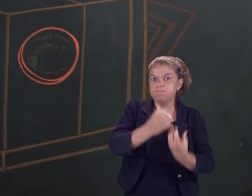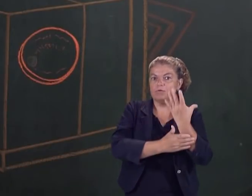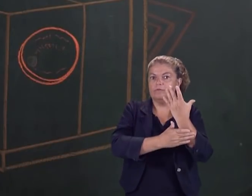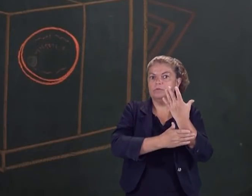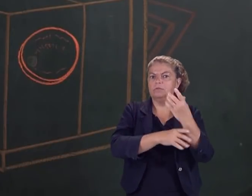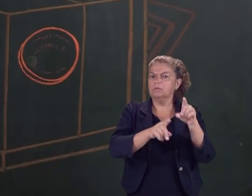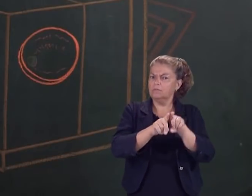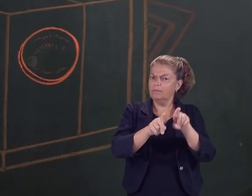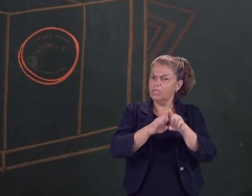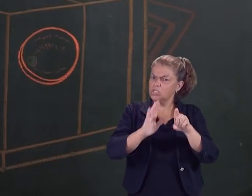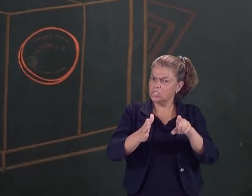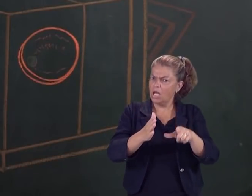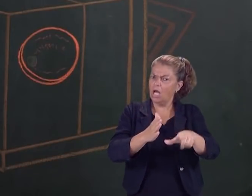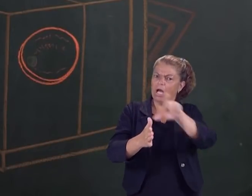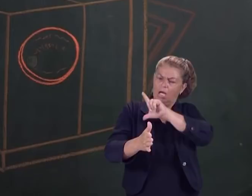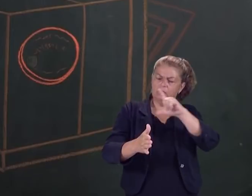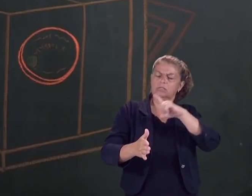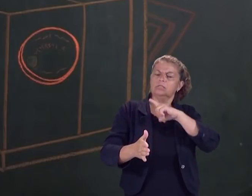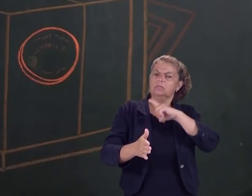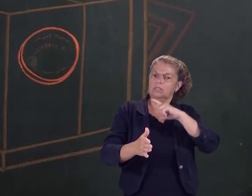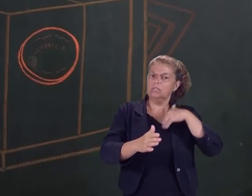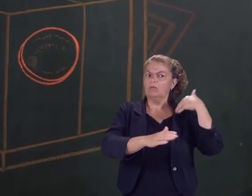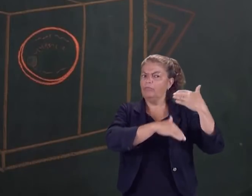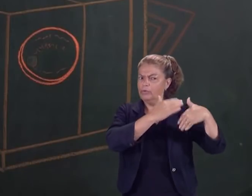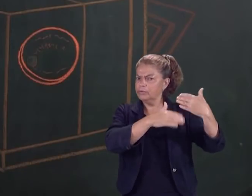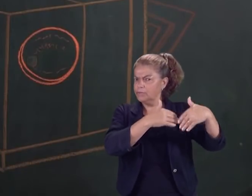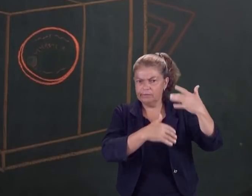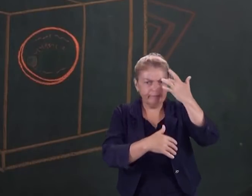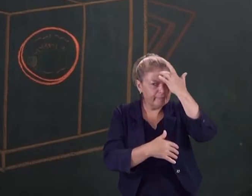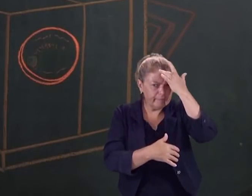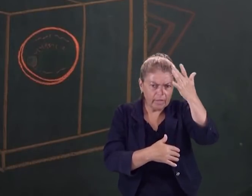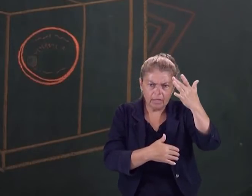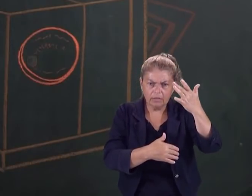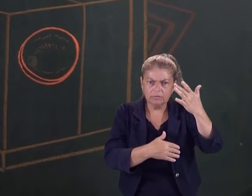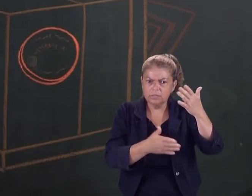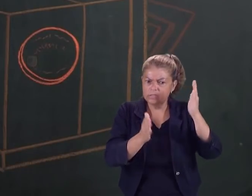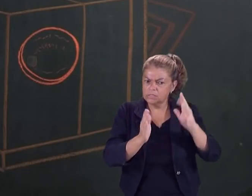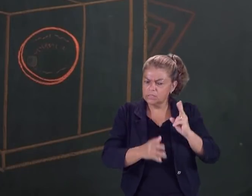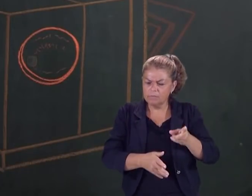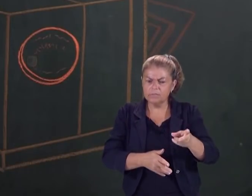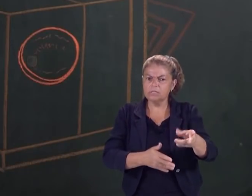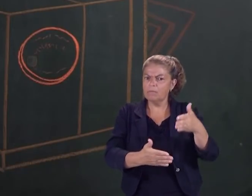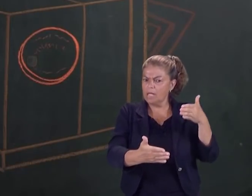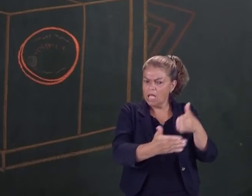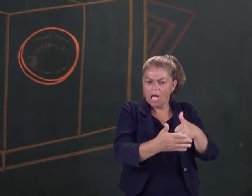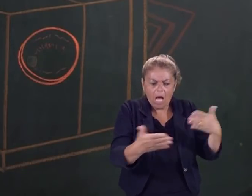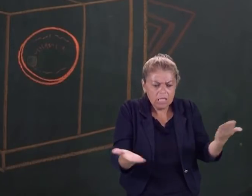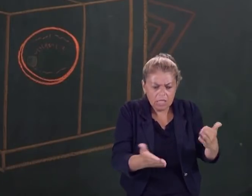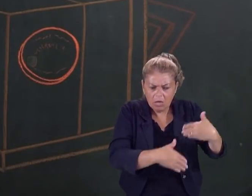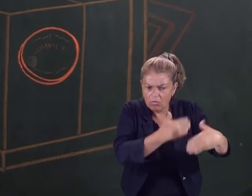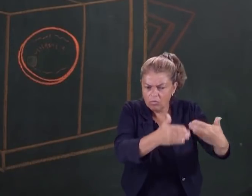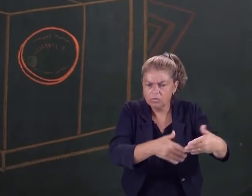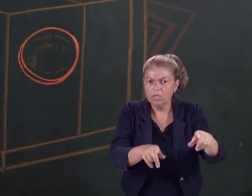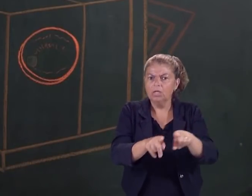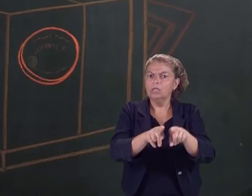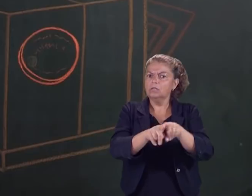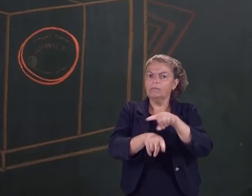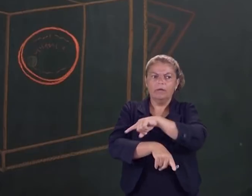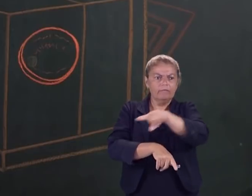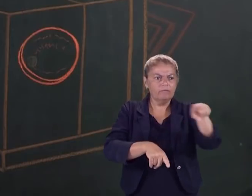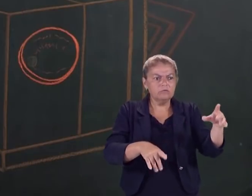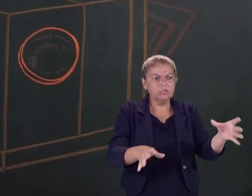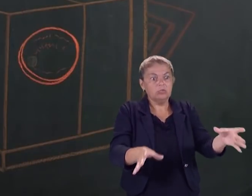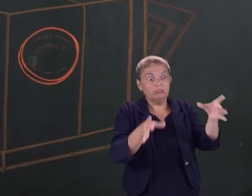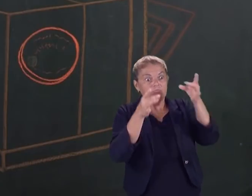com outras câmeras que já existiam. E é um processo também muito mais prático e que se usa até hoje, né, a câmera digital. Vocês que estão